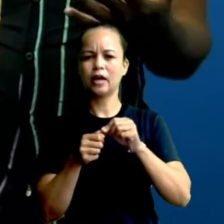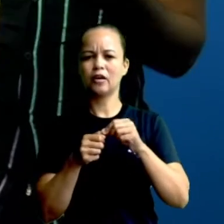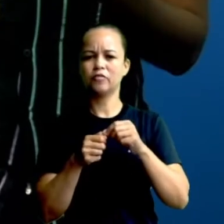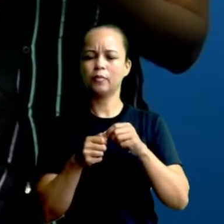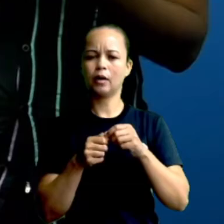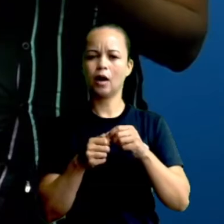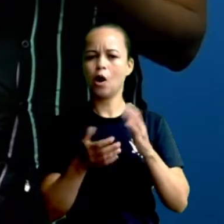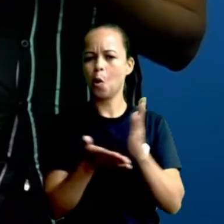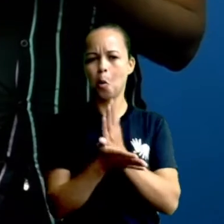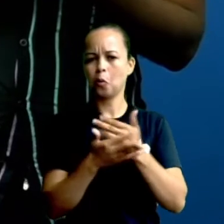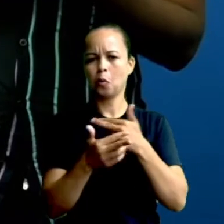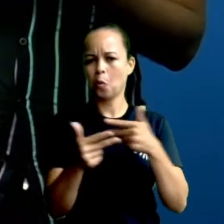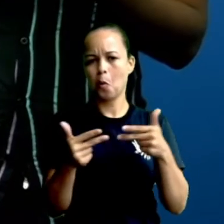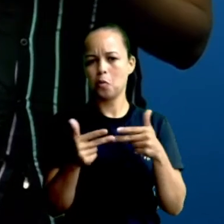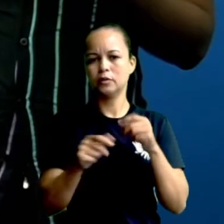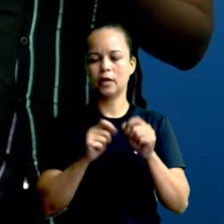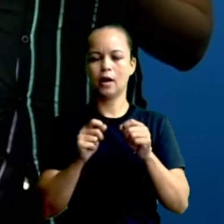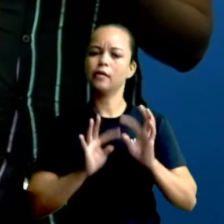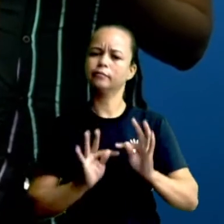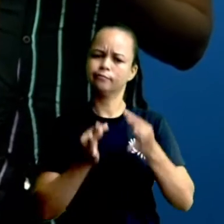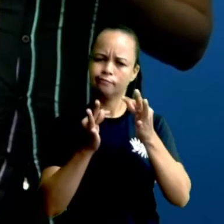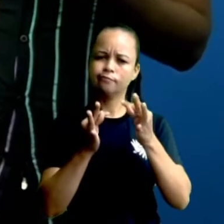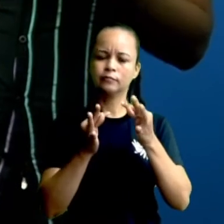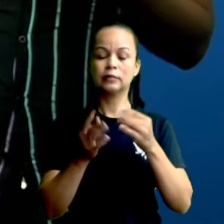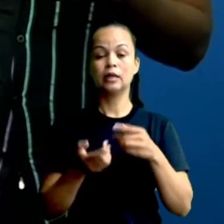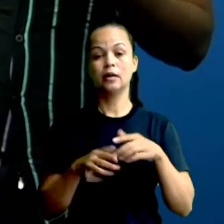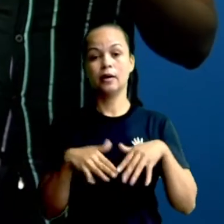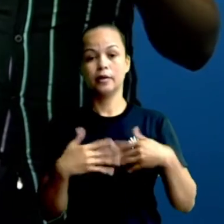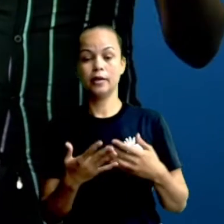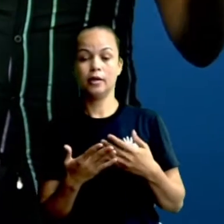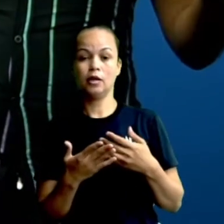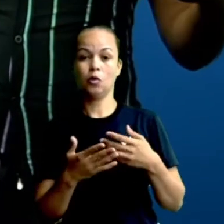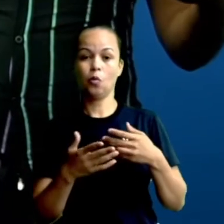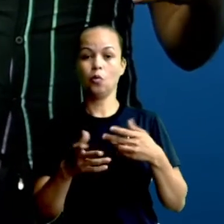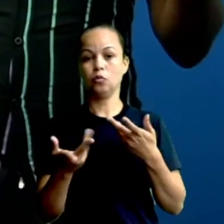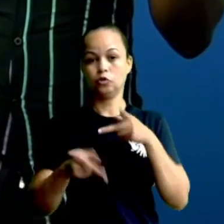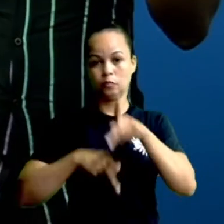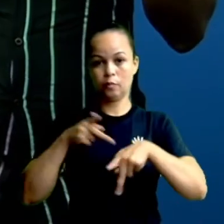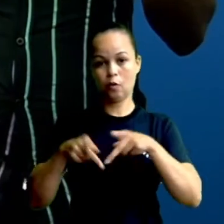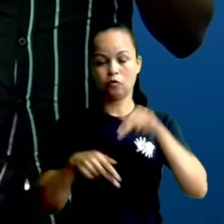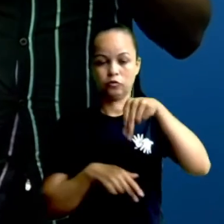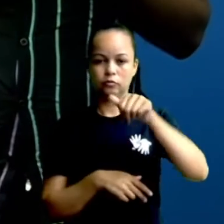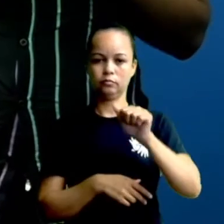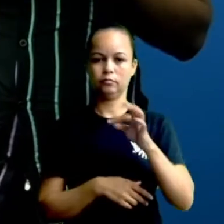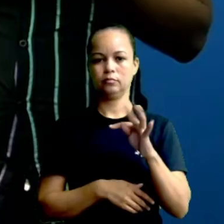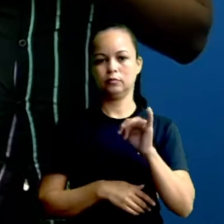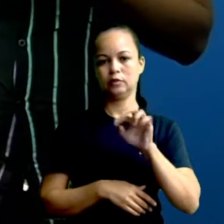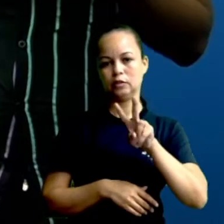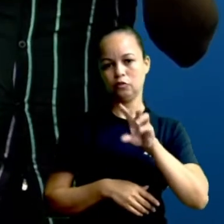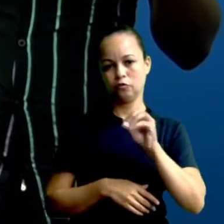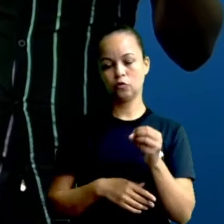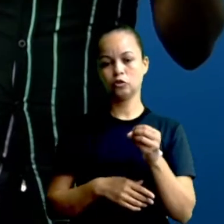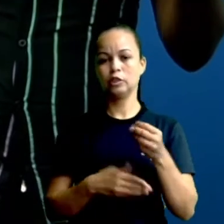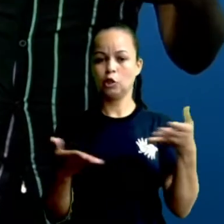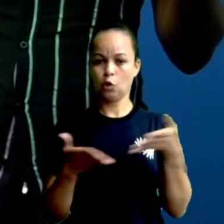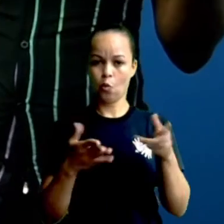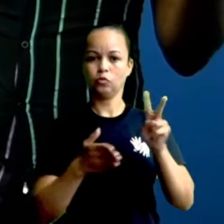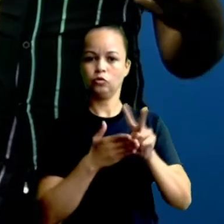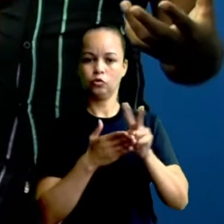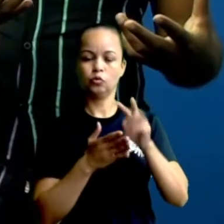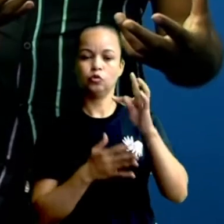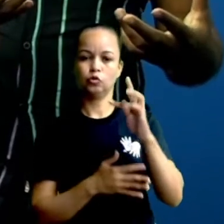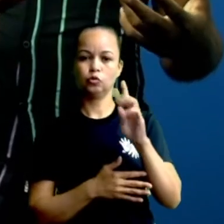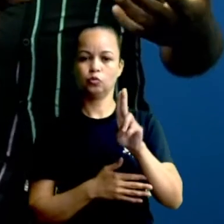alguma coisa é uma tecnologia. E aí, os povos nativos que habitavam a América, e aí no nosso caso hoje os tupis, eles também